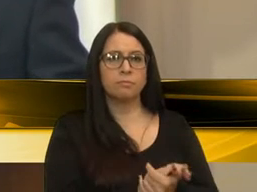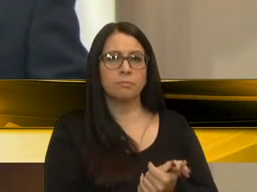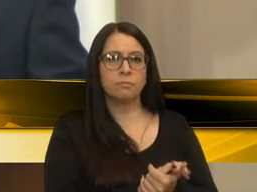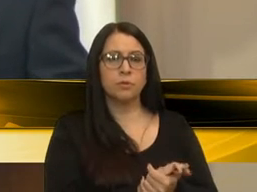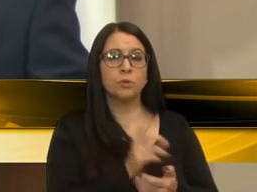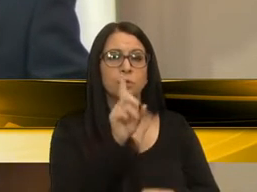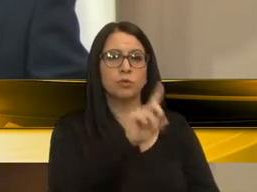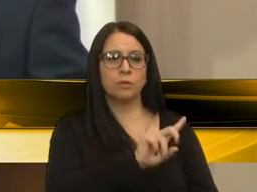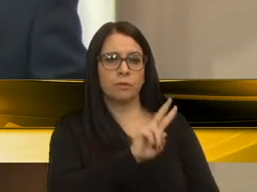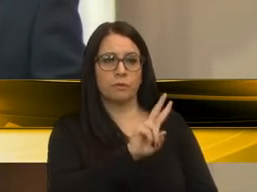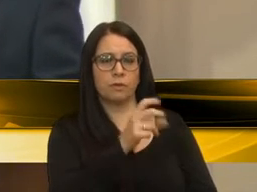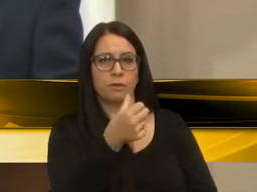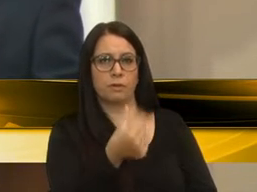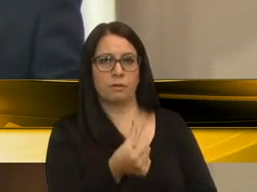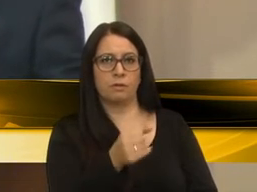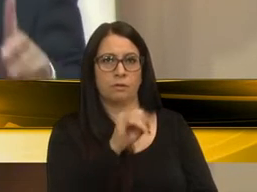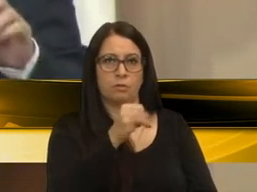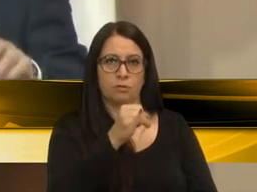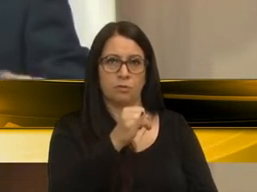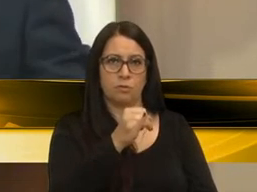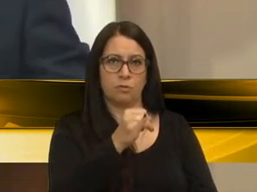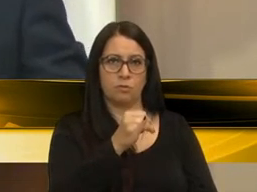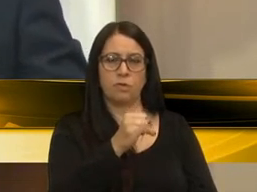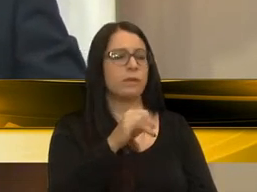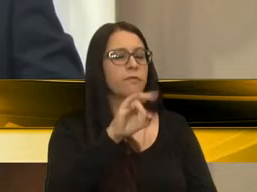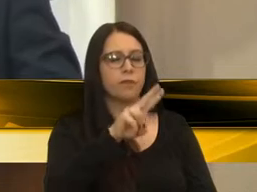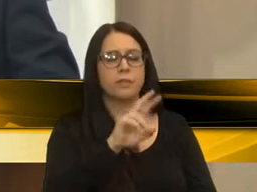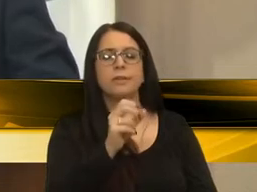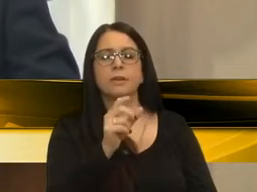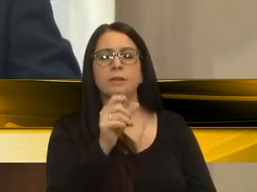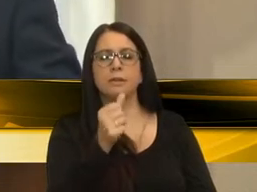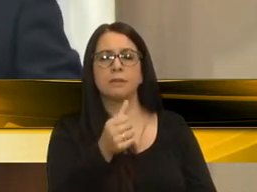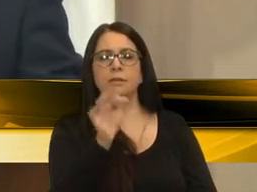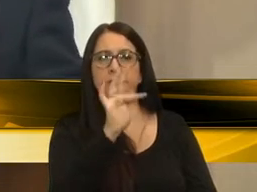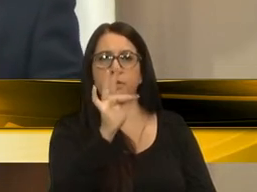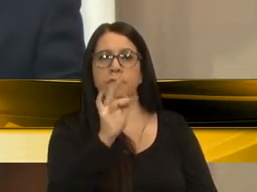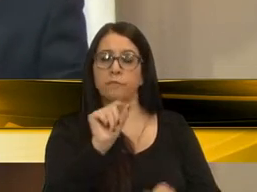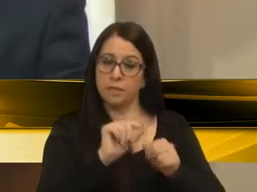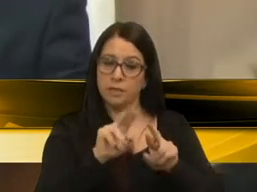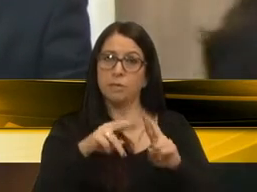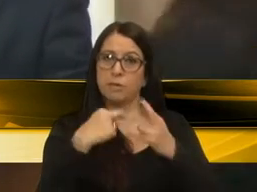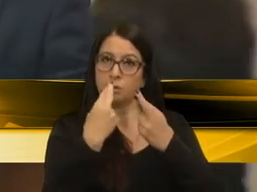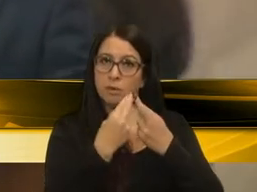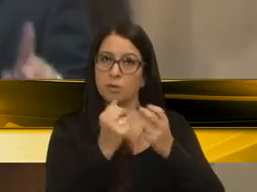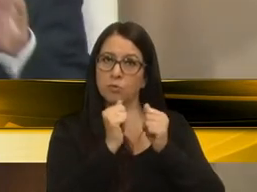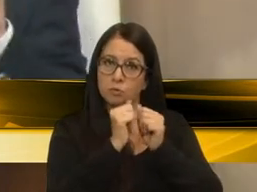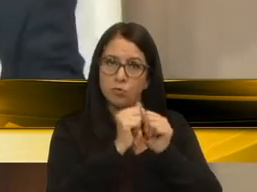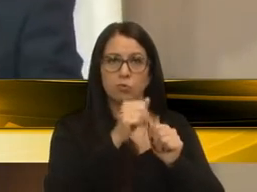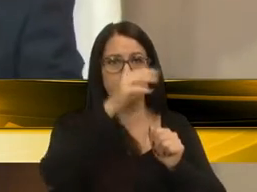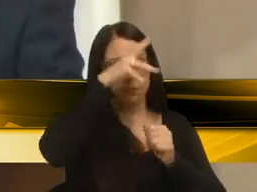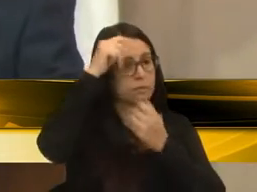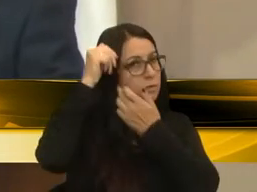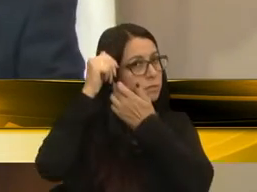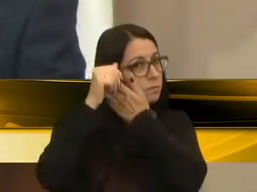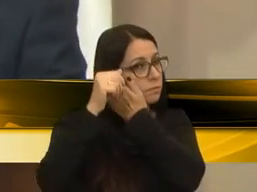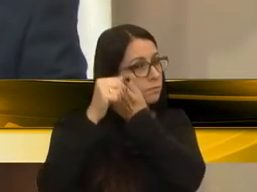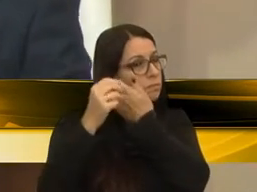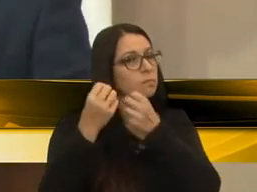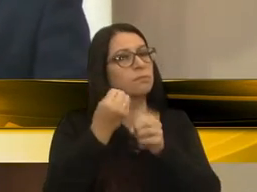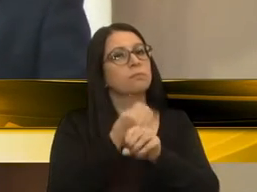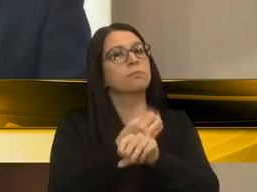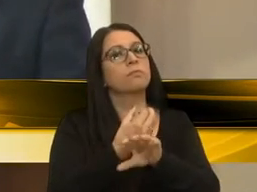No dia 26 de fevereiro, fizeram uma reunião lá com o município, com a